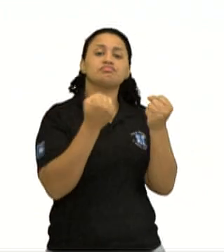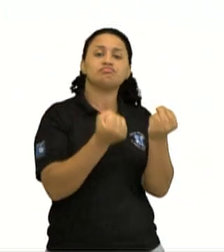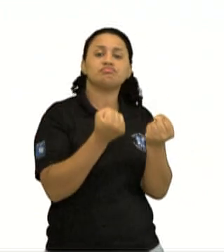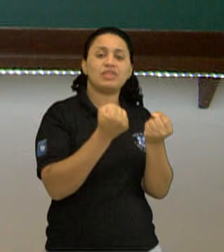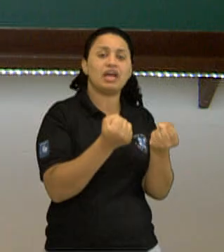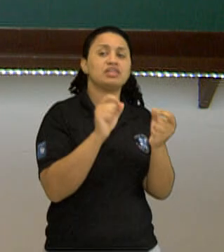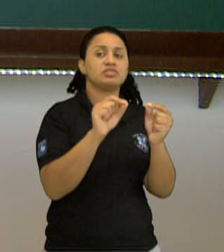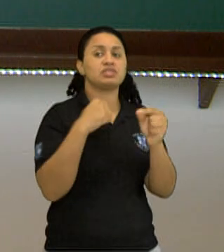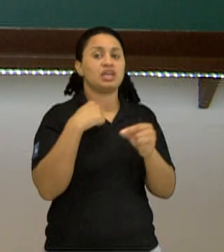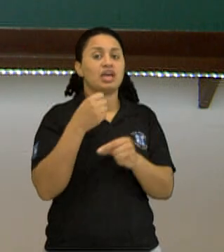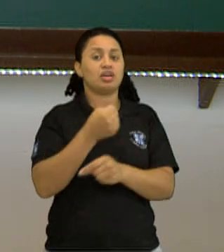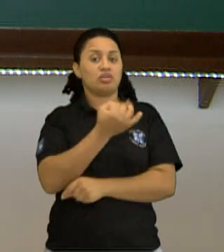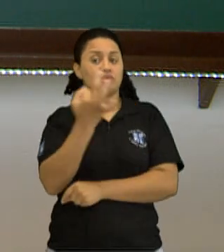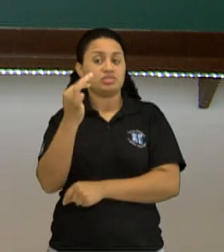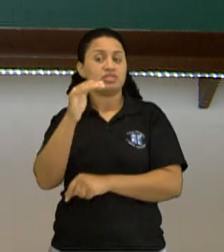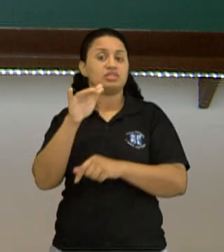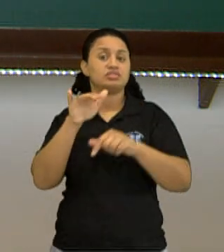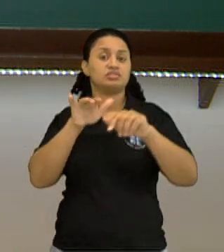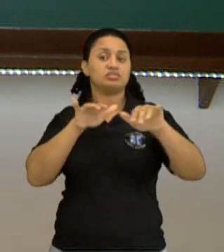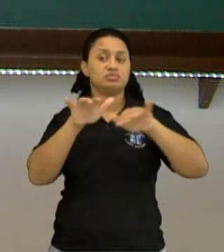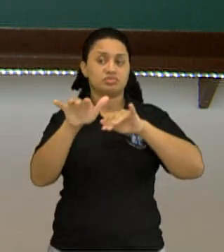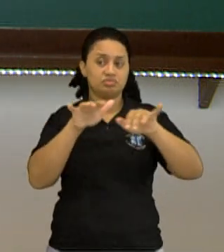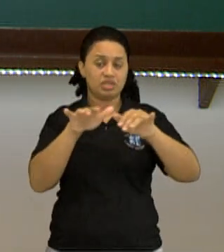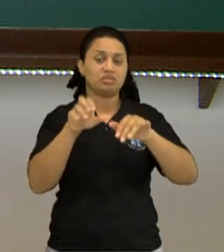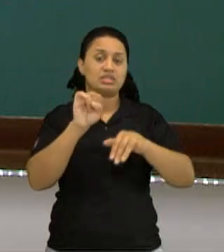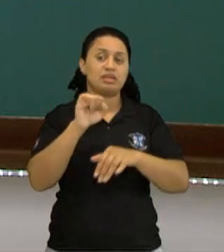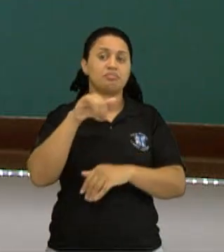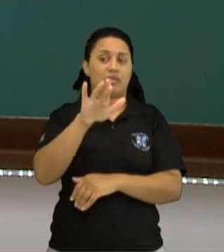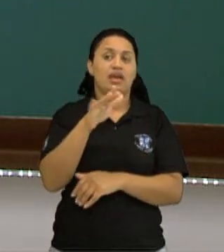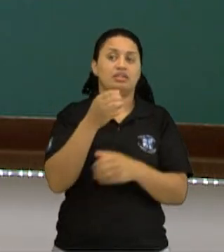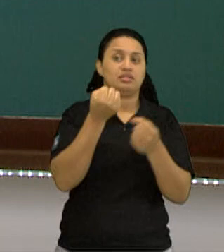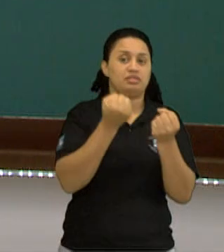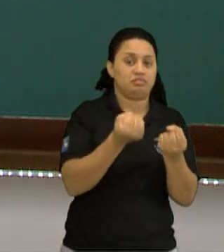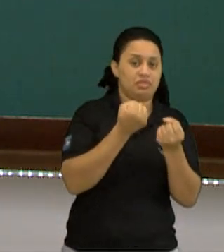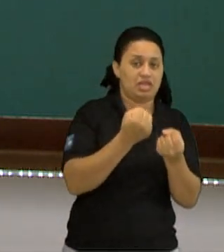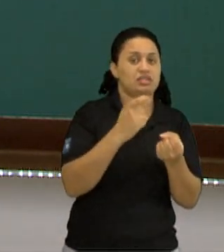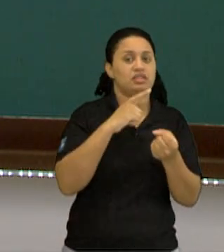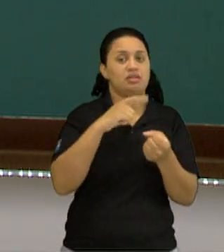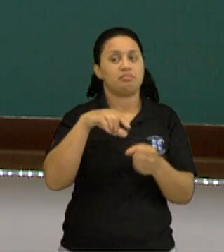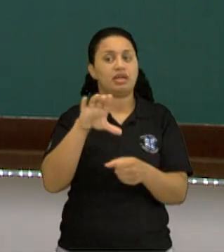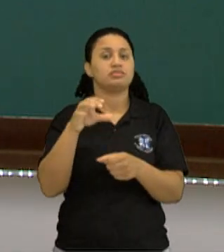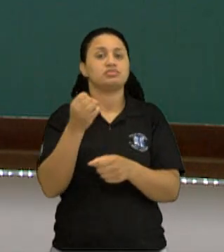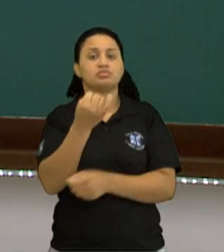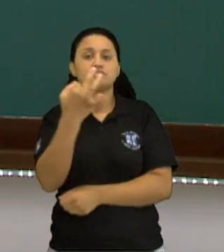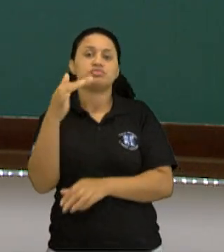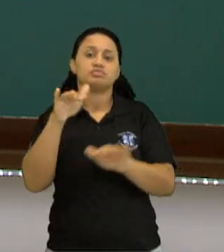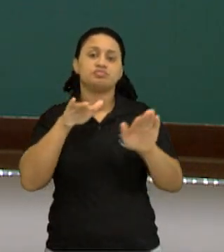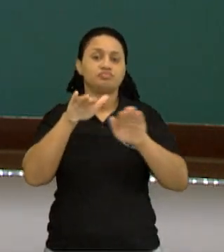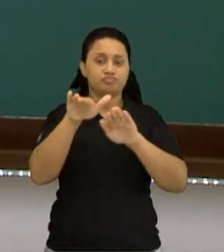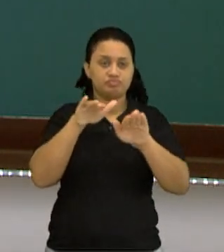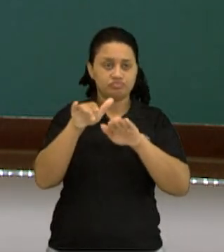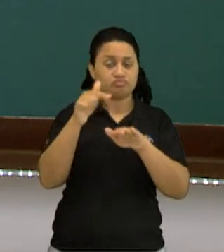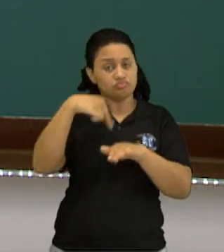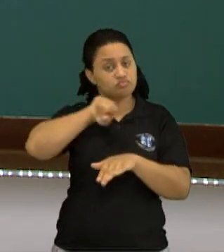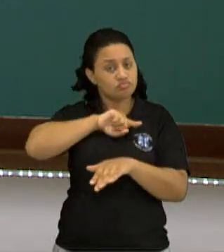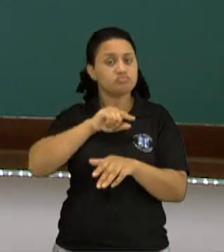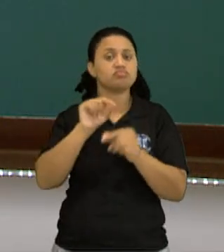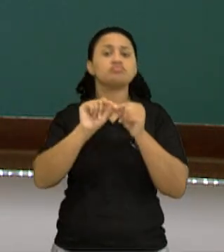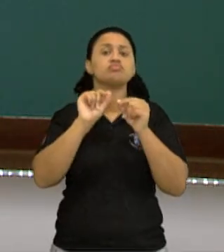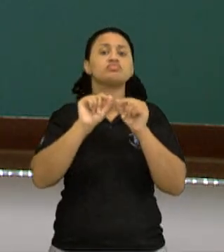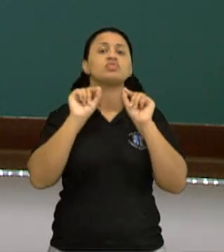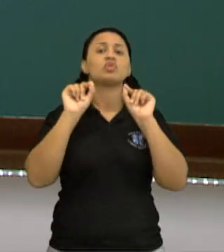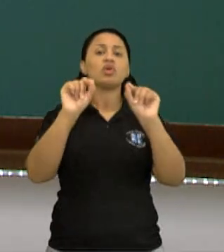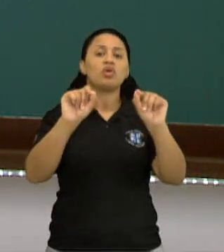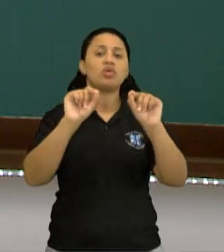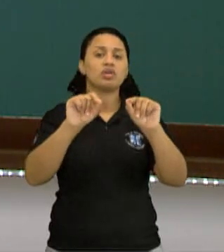determina a quantidade de movimento. Ou seja, quanto maior a massa, maior a quantidade de movimento, e nós estamos fazendo aqui uma relação com